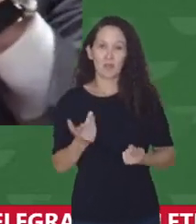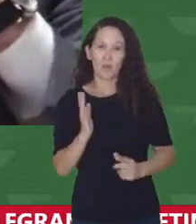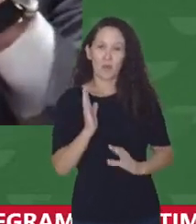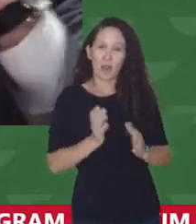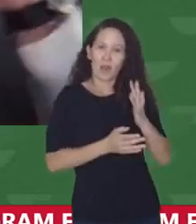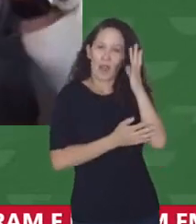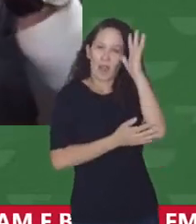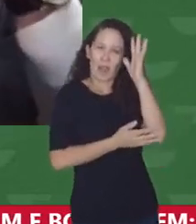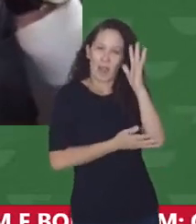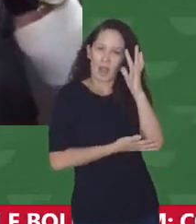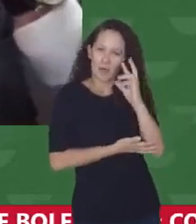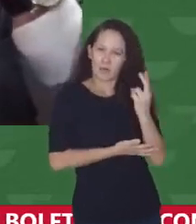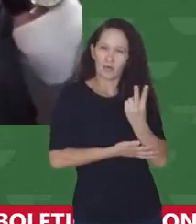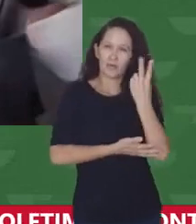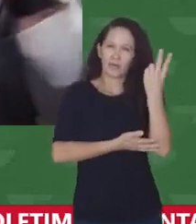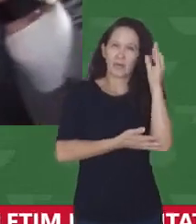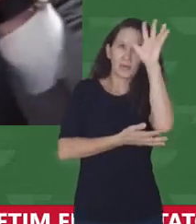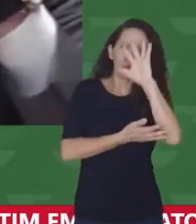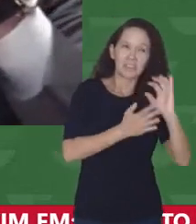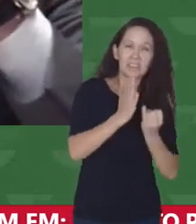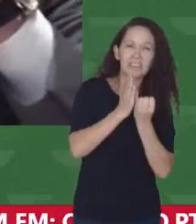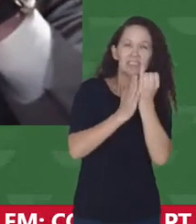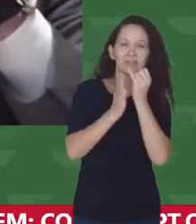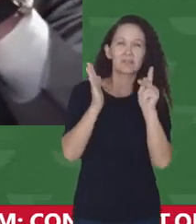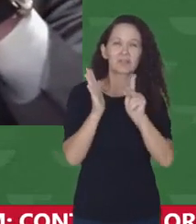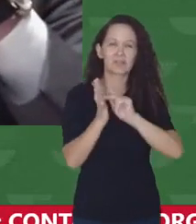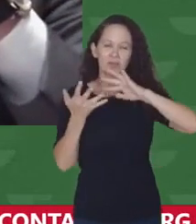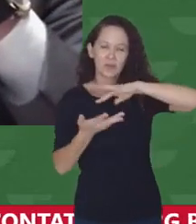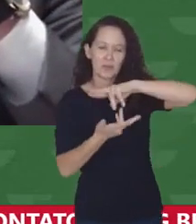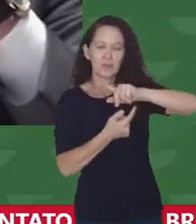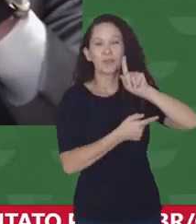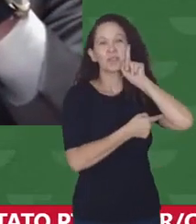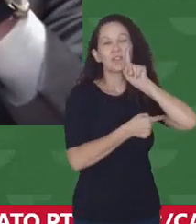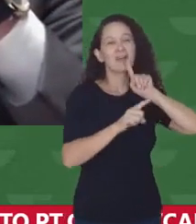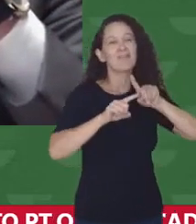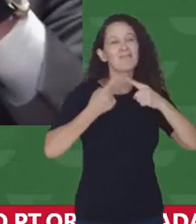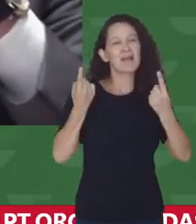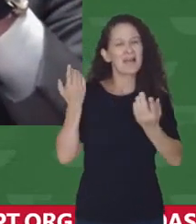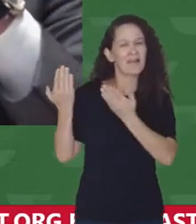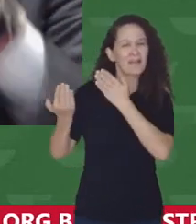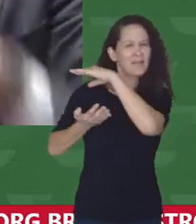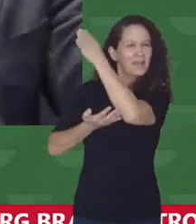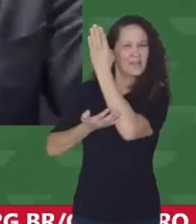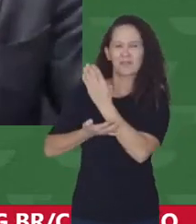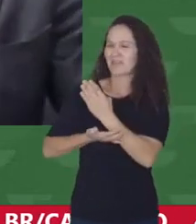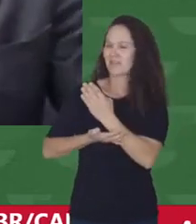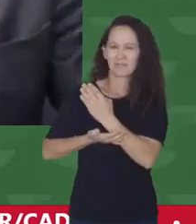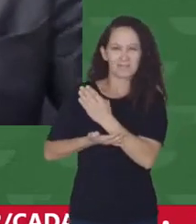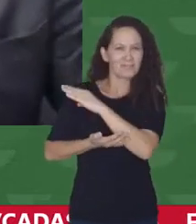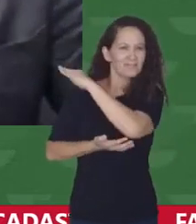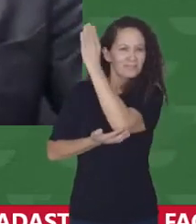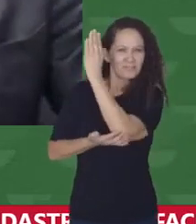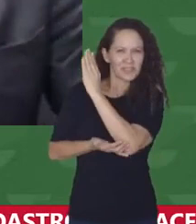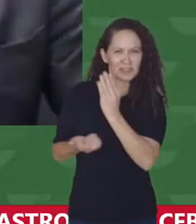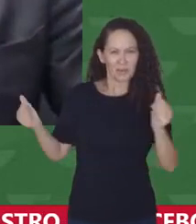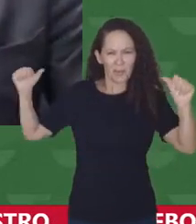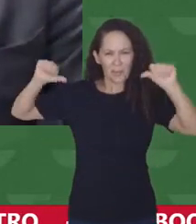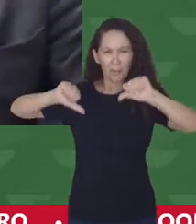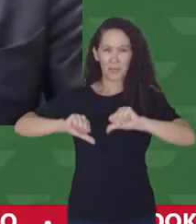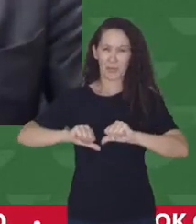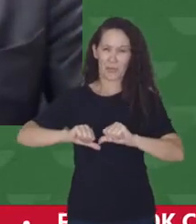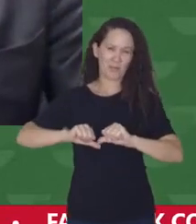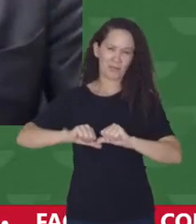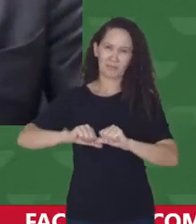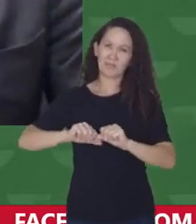commodities, um cenário de inflação no mundo, nos Estados Unidos também, mas nada como no Brasil. Né? O Brasil é um ponto fora